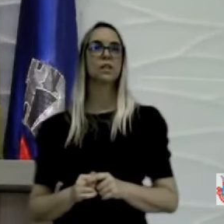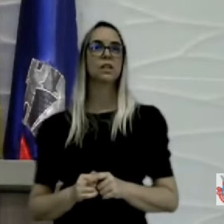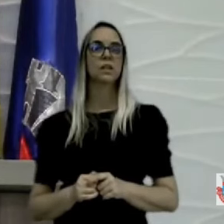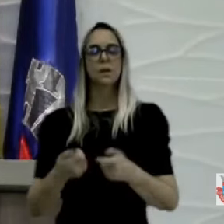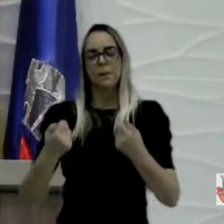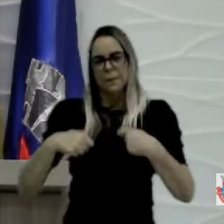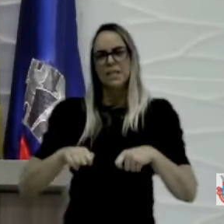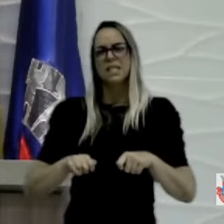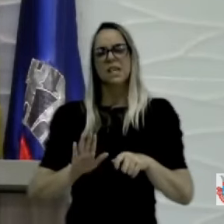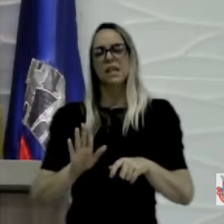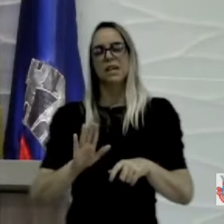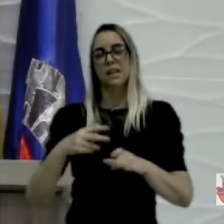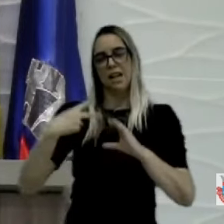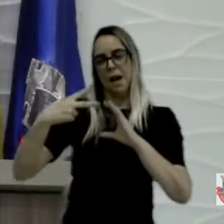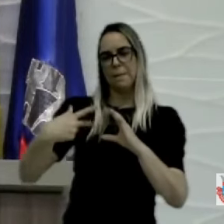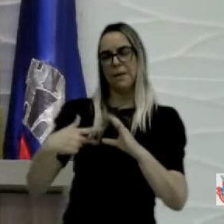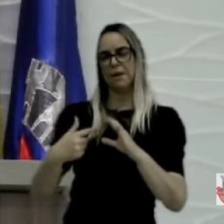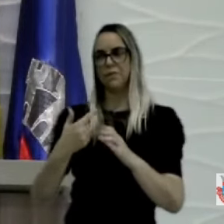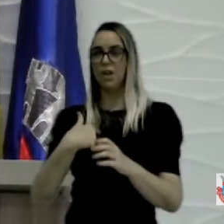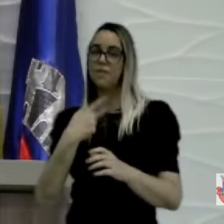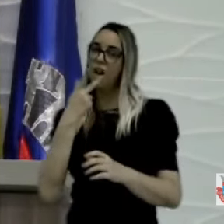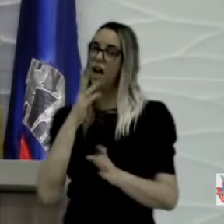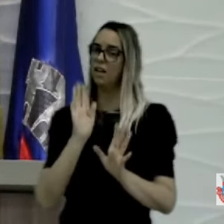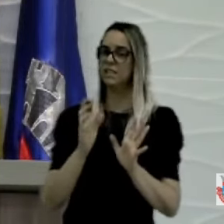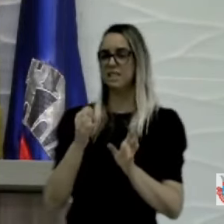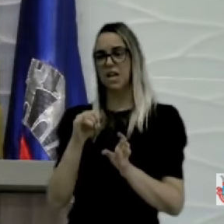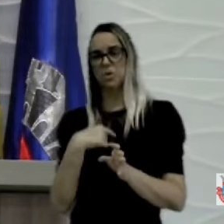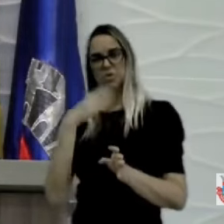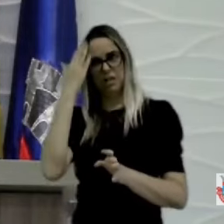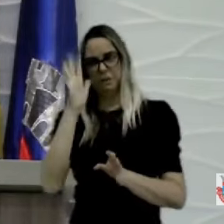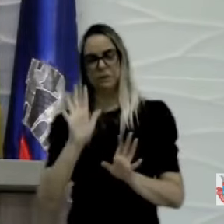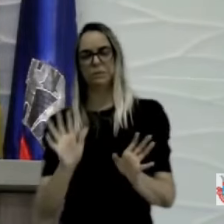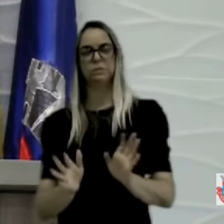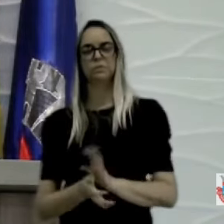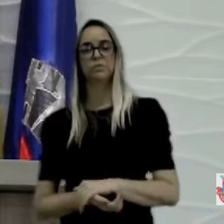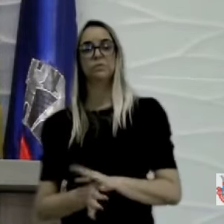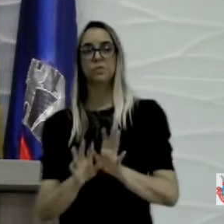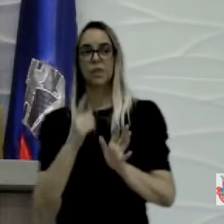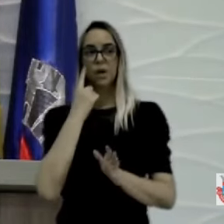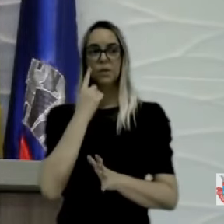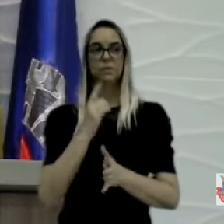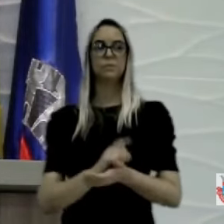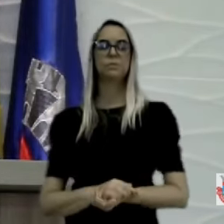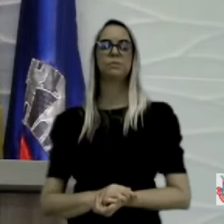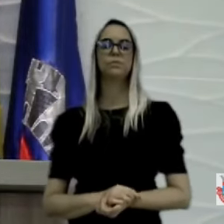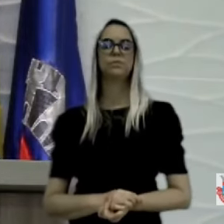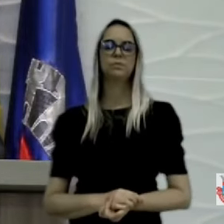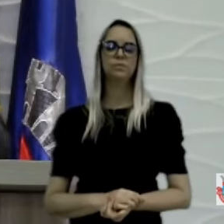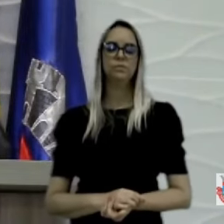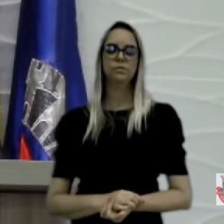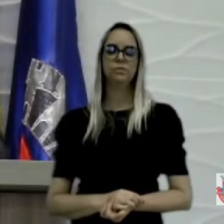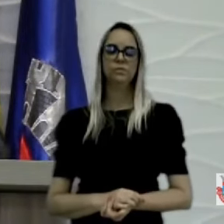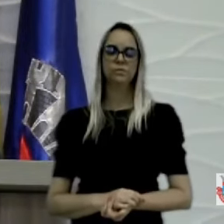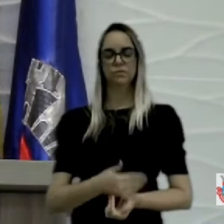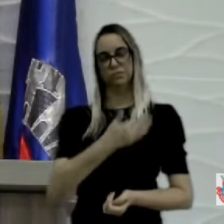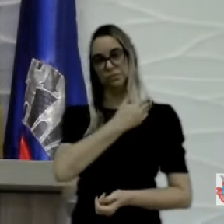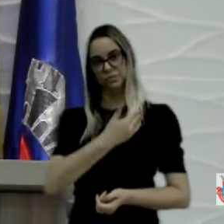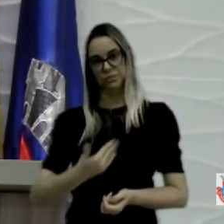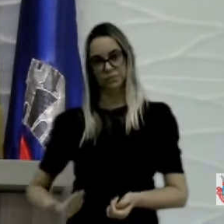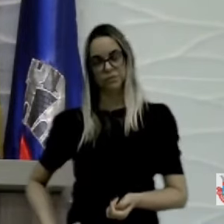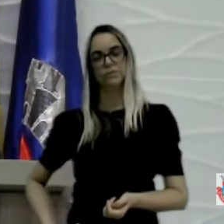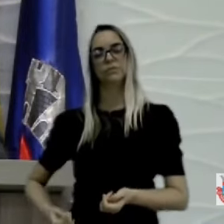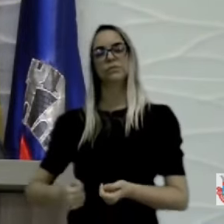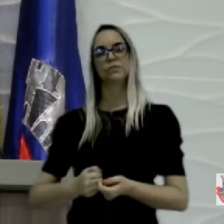Câmara. Não sei. Não vou falar se eu não tiver propriedade. Mas veja só: um bem público, uma instituição